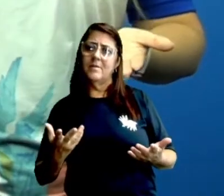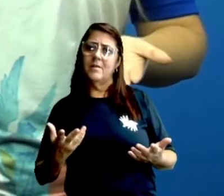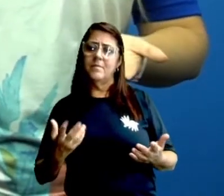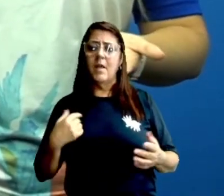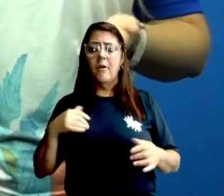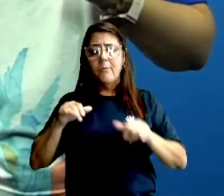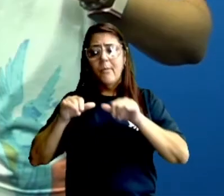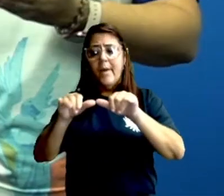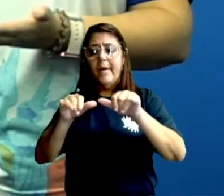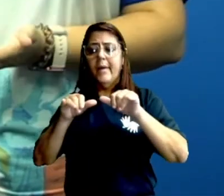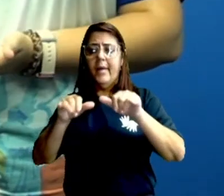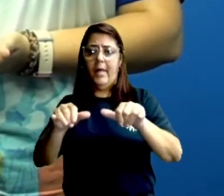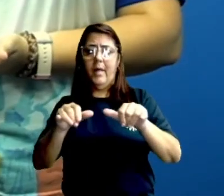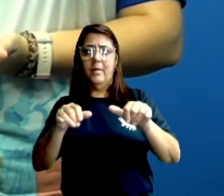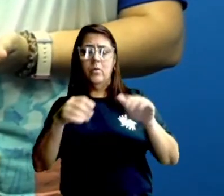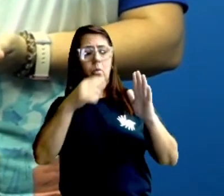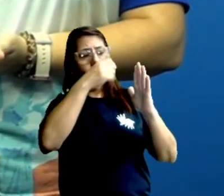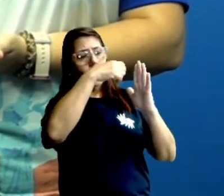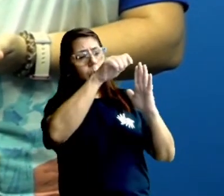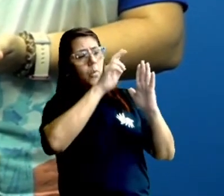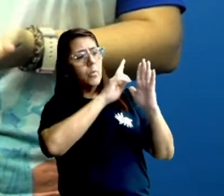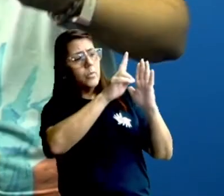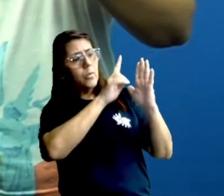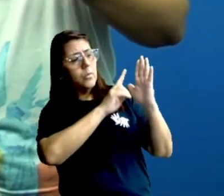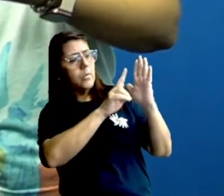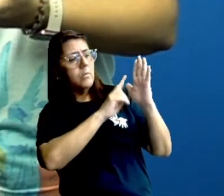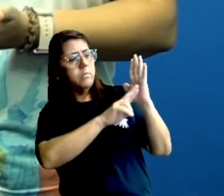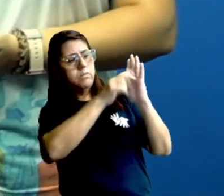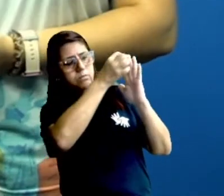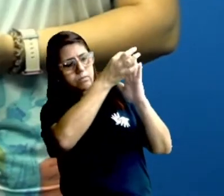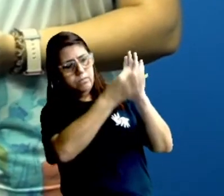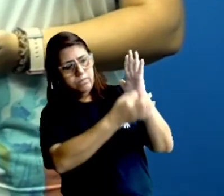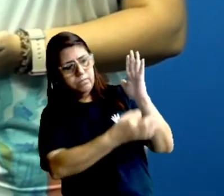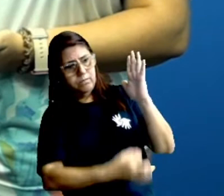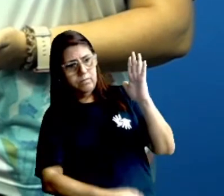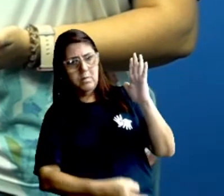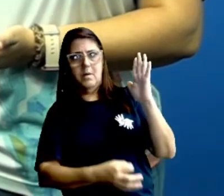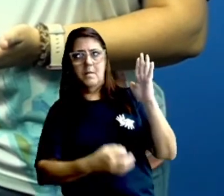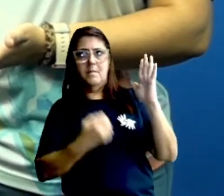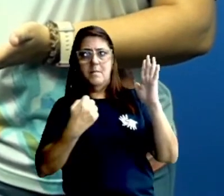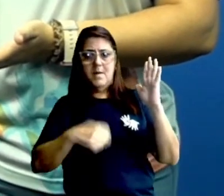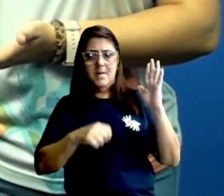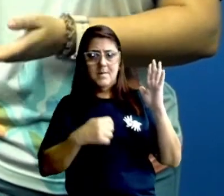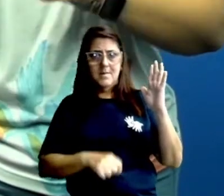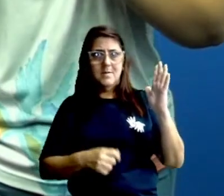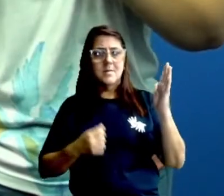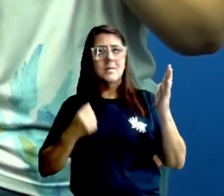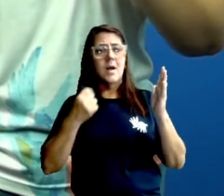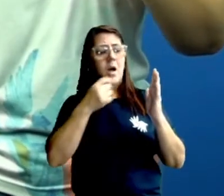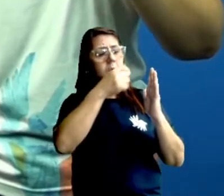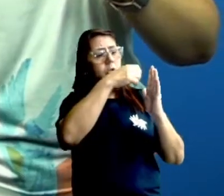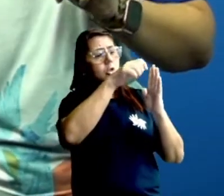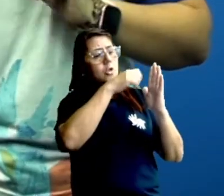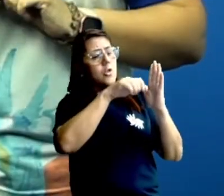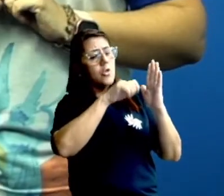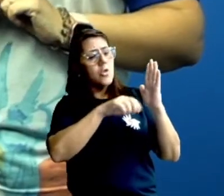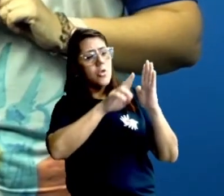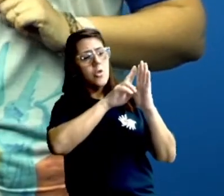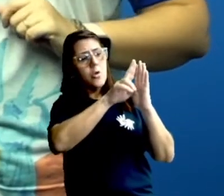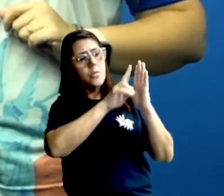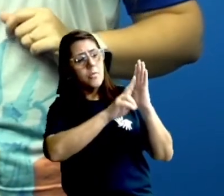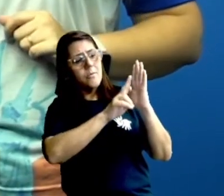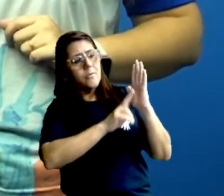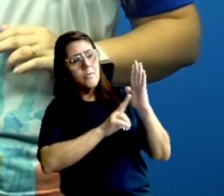vai no mercado, a gente vai comprar algumas coisas. Para comprar essas coisas, a gente precisa fazer a